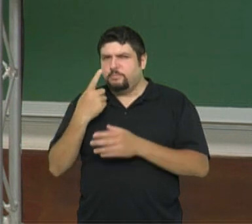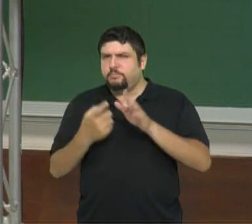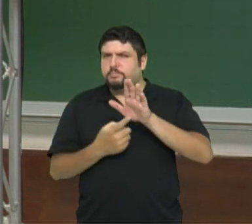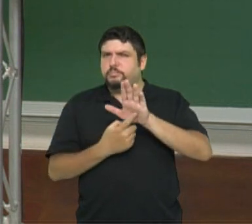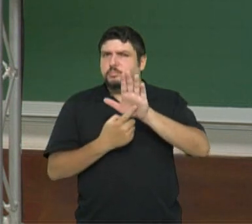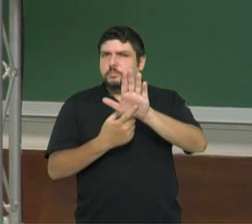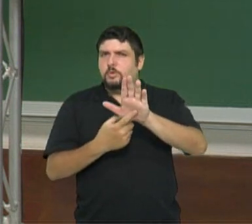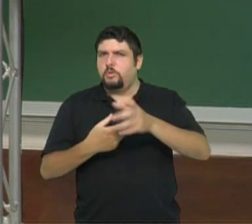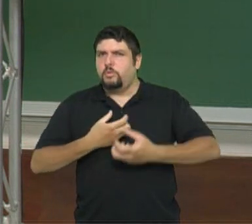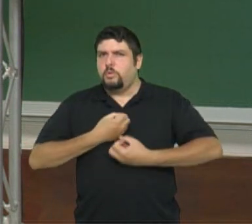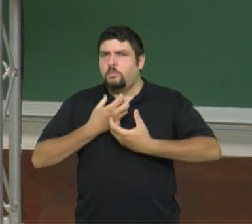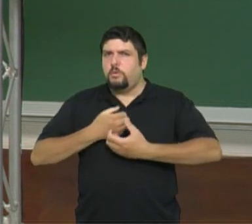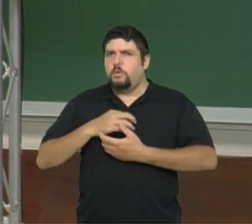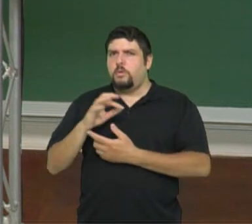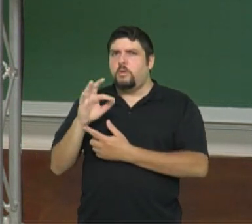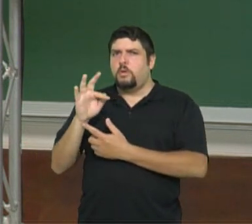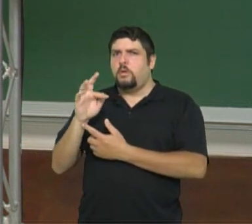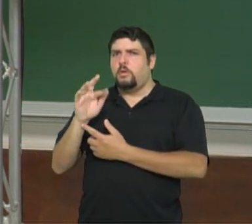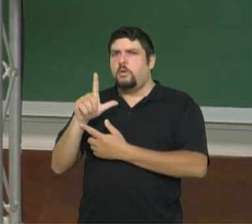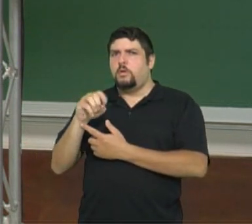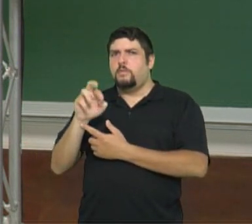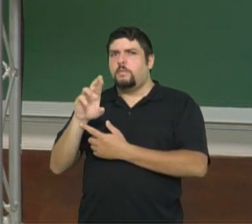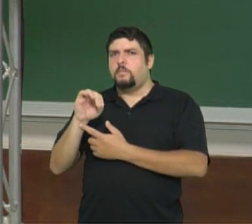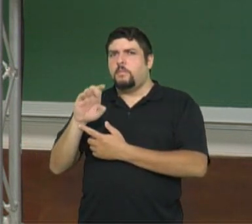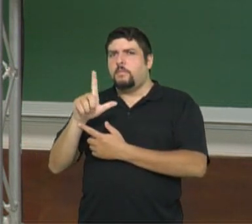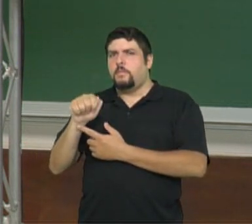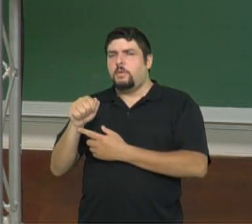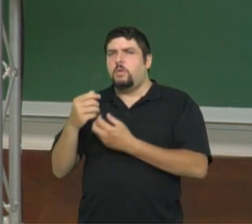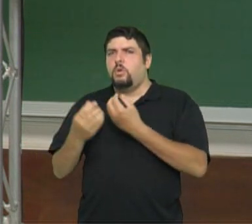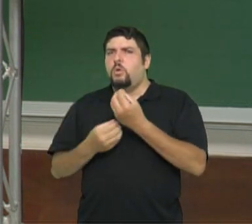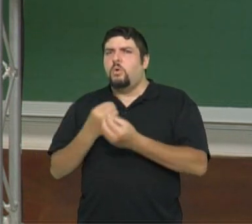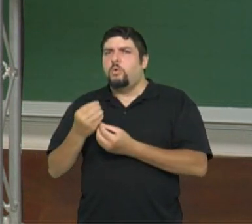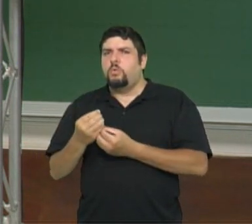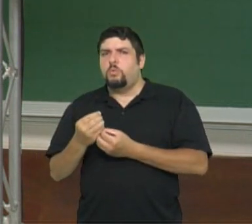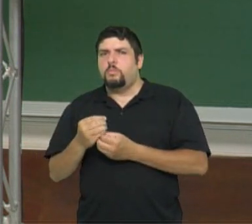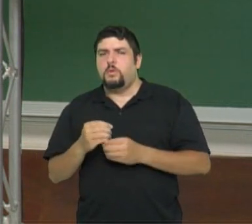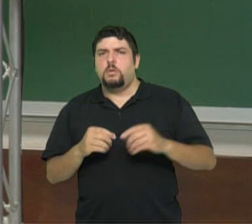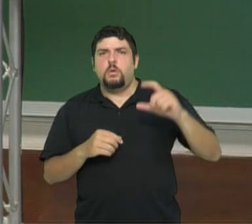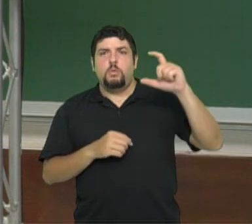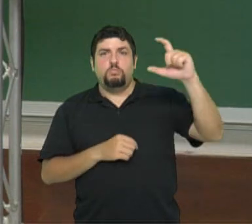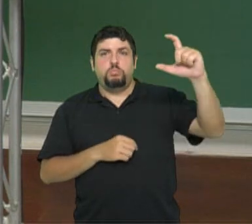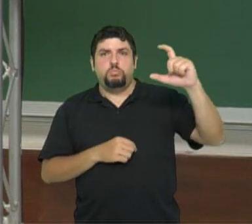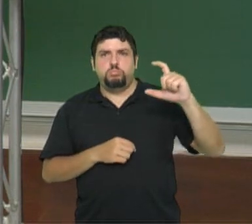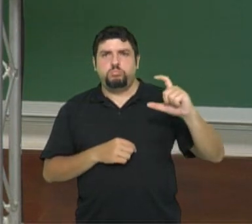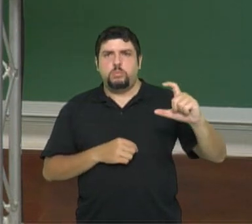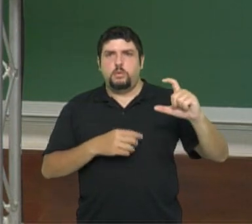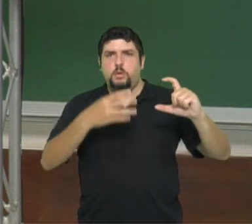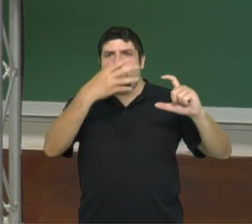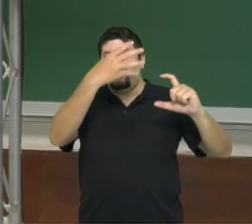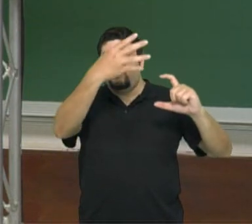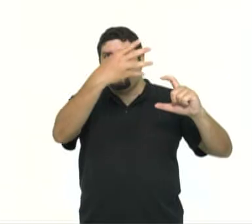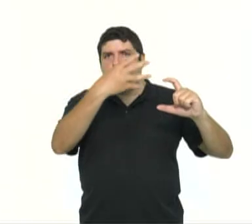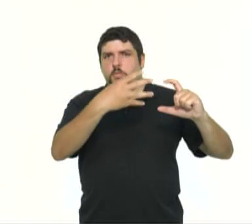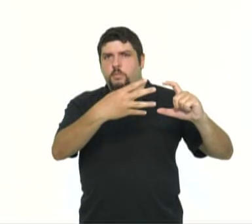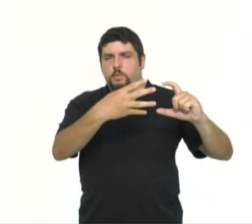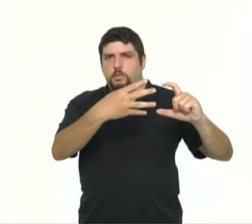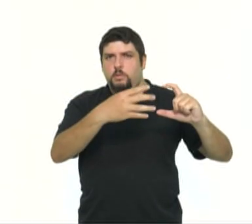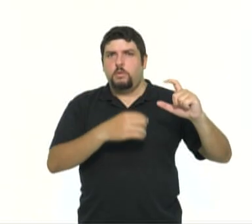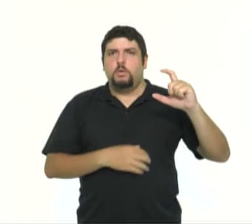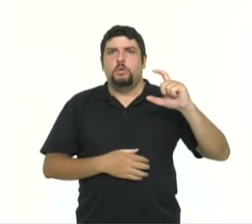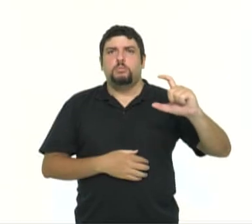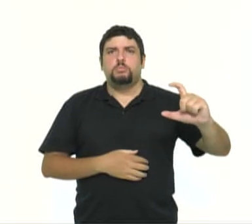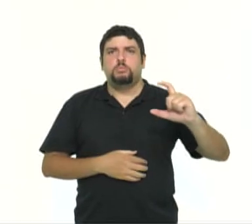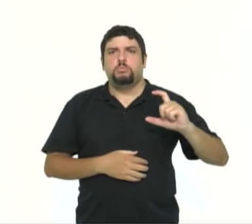poema da Flor Bela Espanca, lá, Neurastenia, que ele é composto de 2 quartetos e